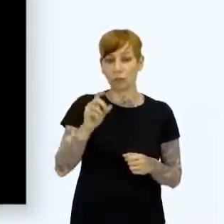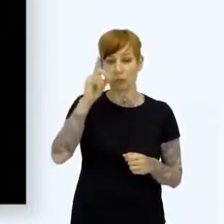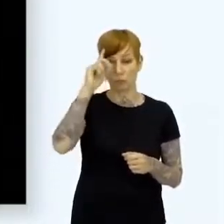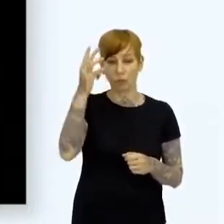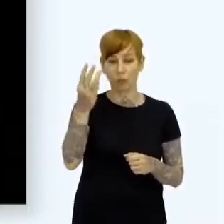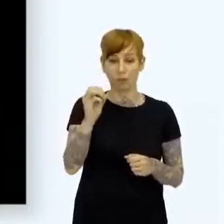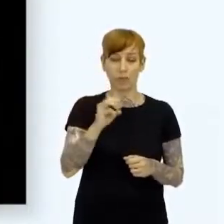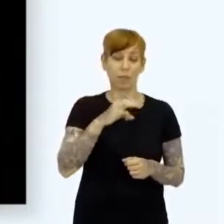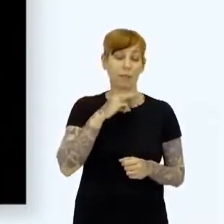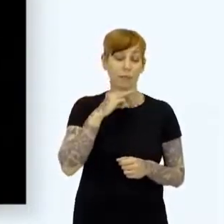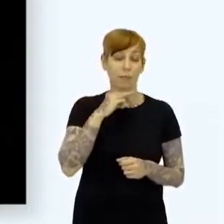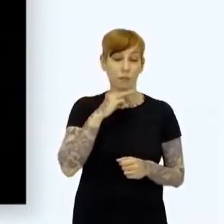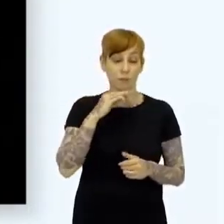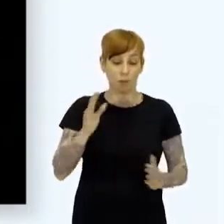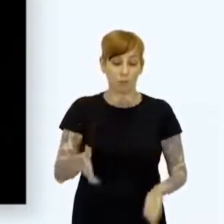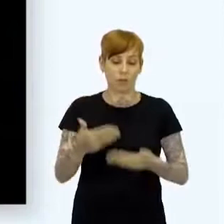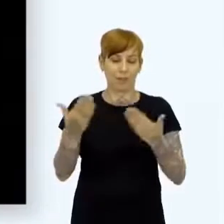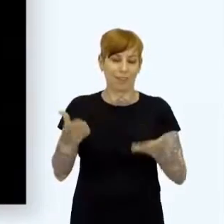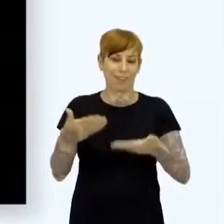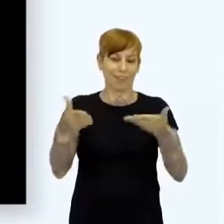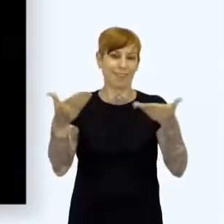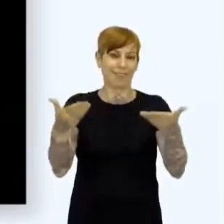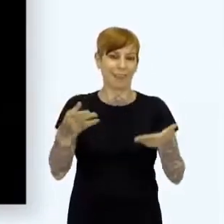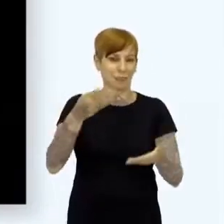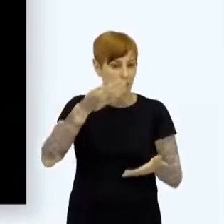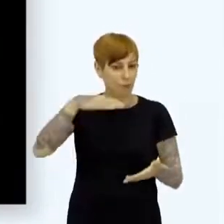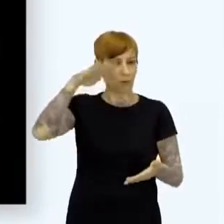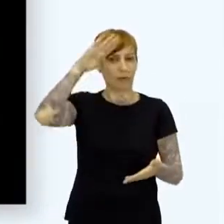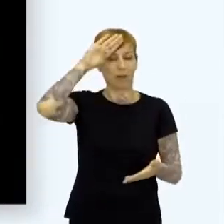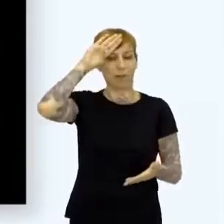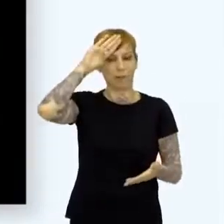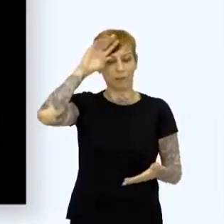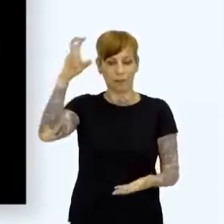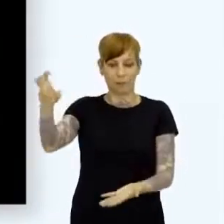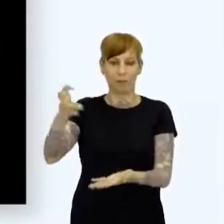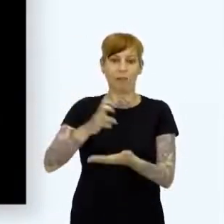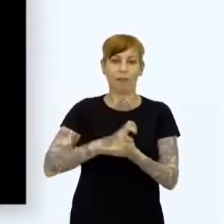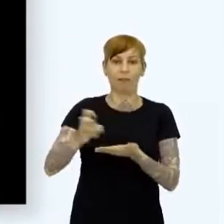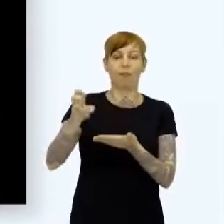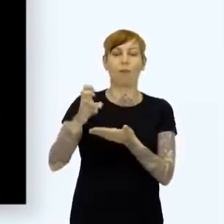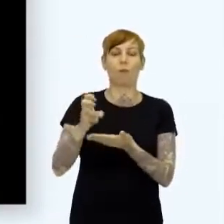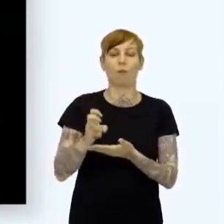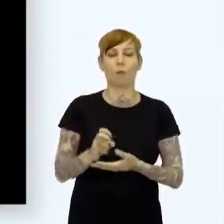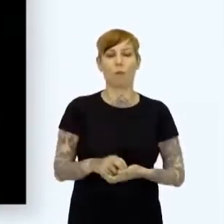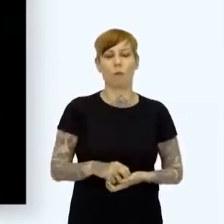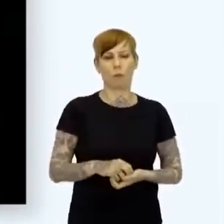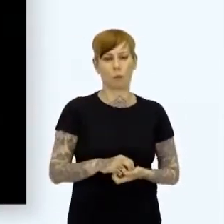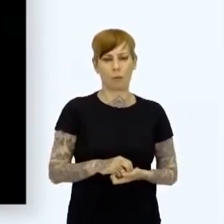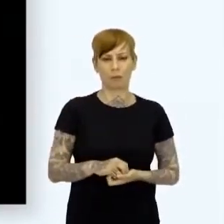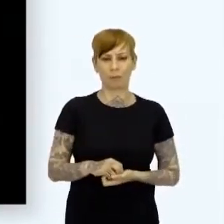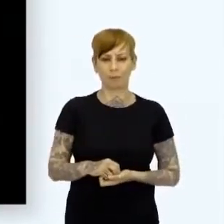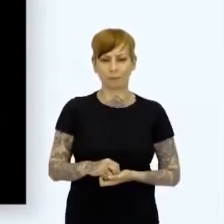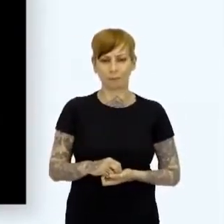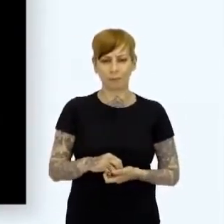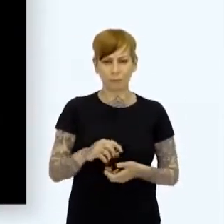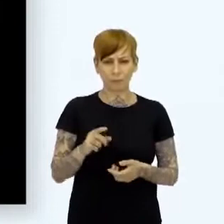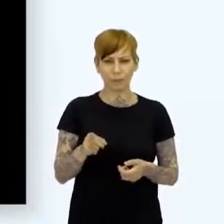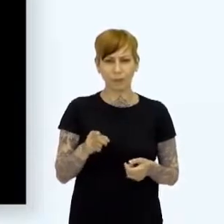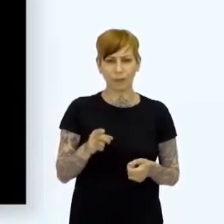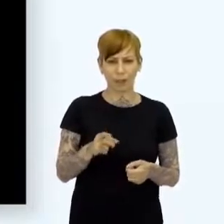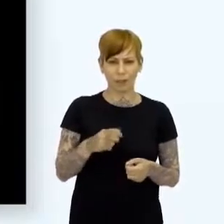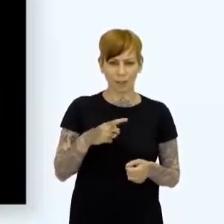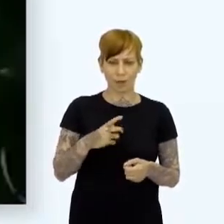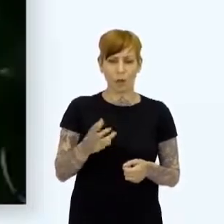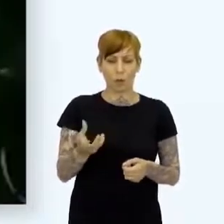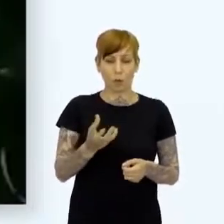Enganam-se redondamente aqueles que imaginam que as forças da reação serão capazes de destruir o mandato que é do